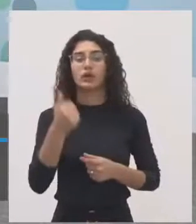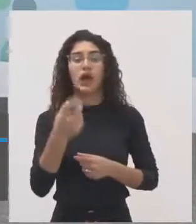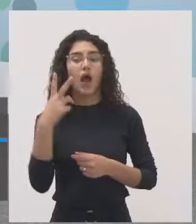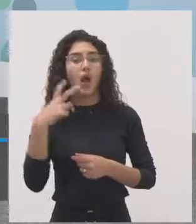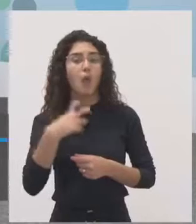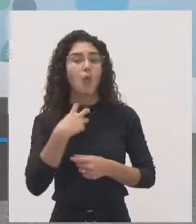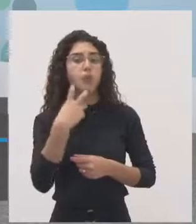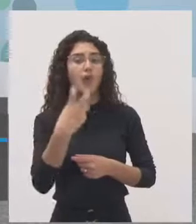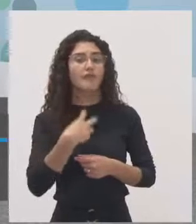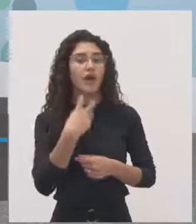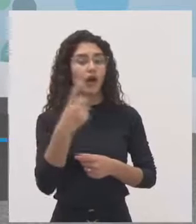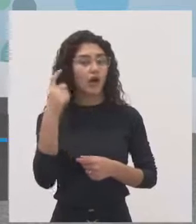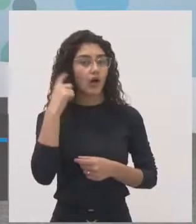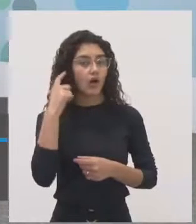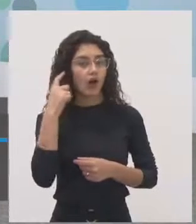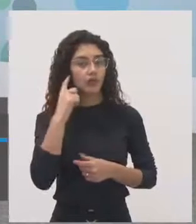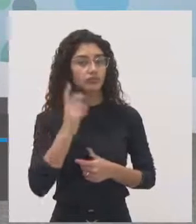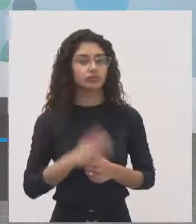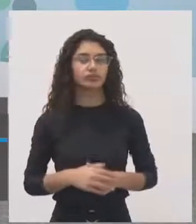áudio.